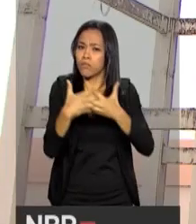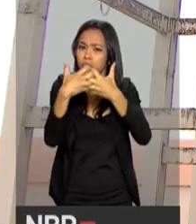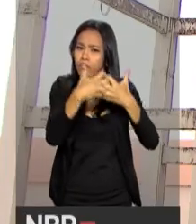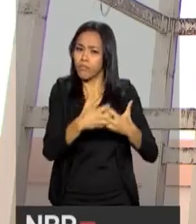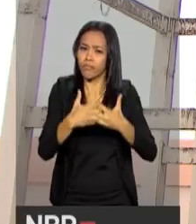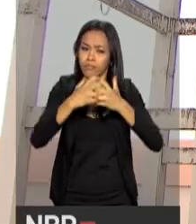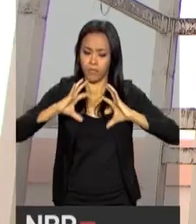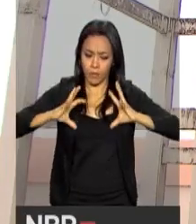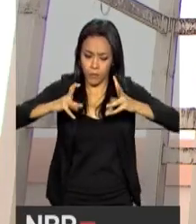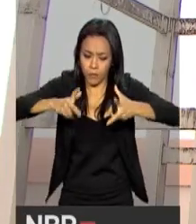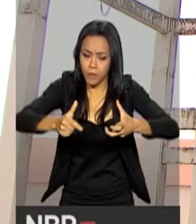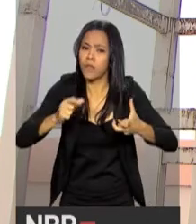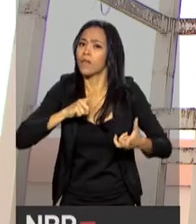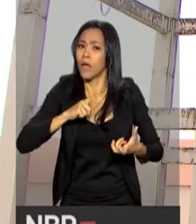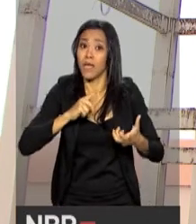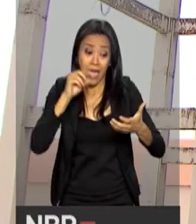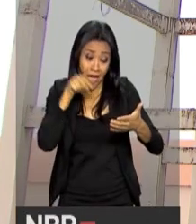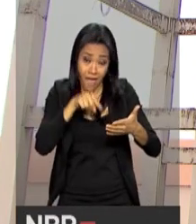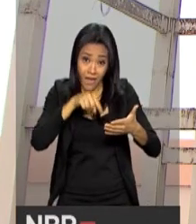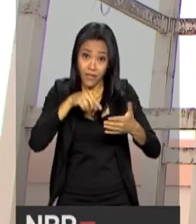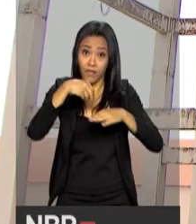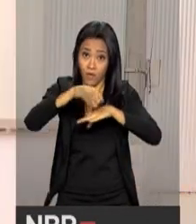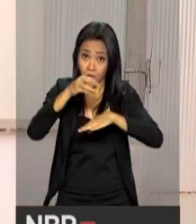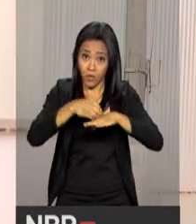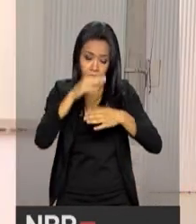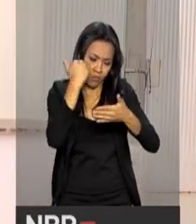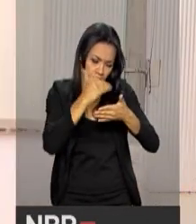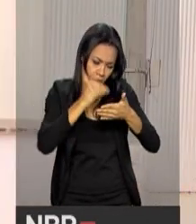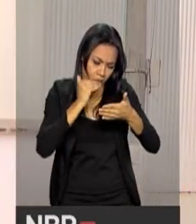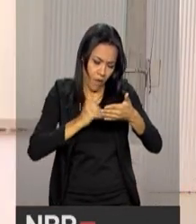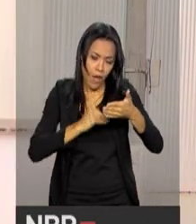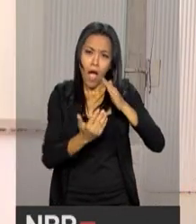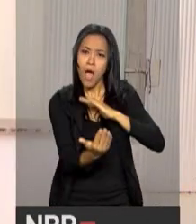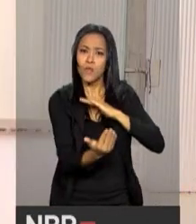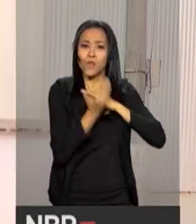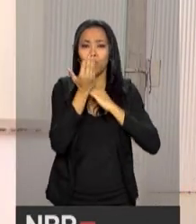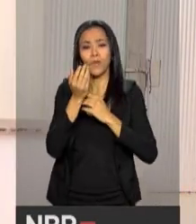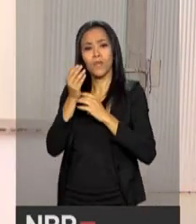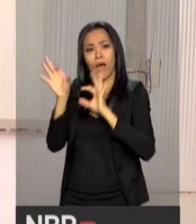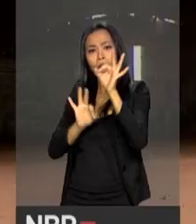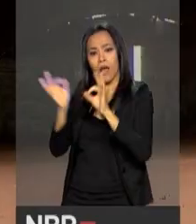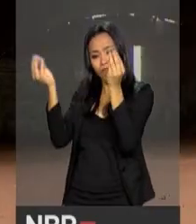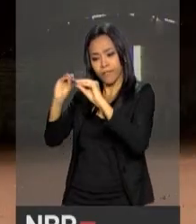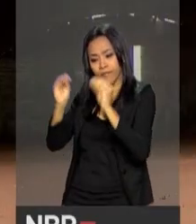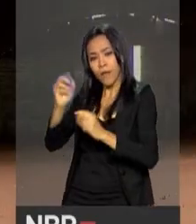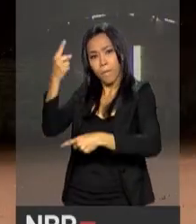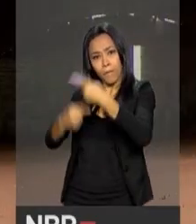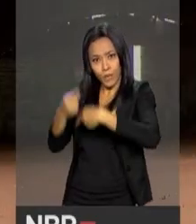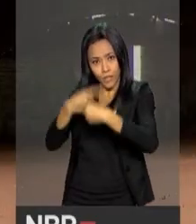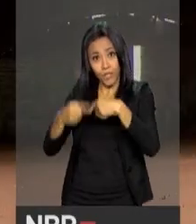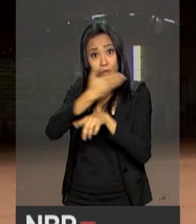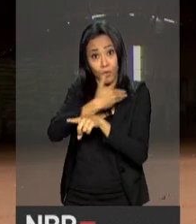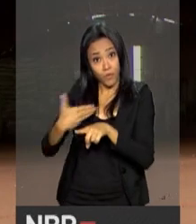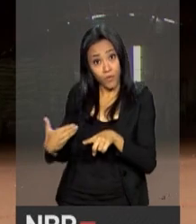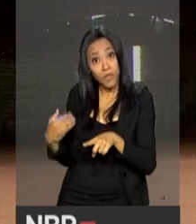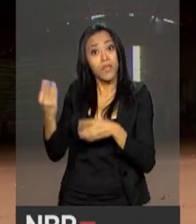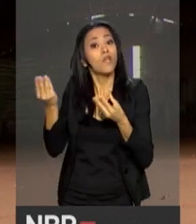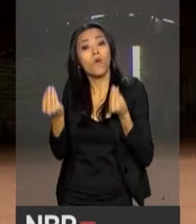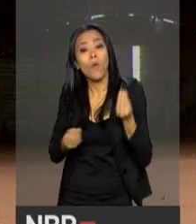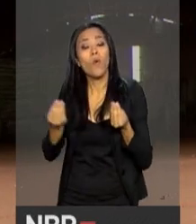as informações vão ajudar a colocar em prática políticas de fortalecimento ea distribuir recursos